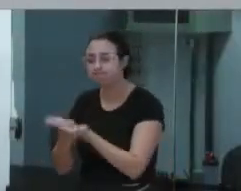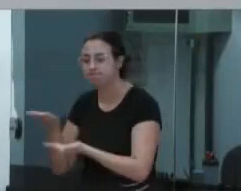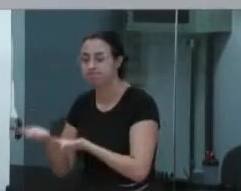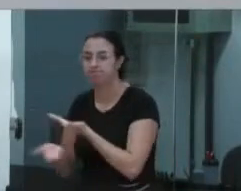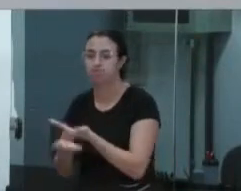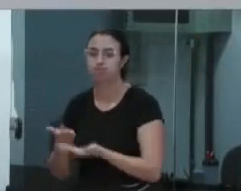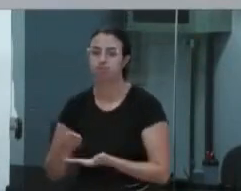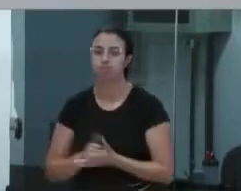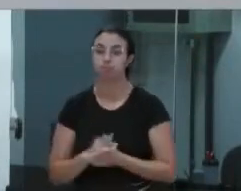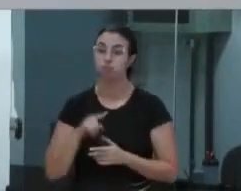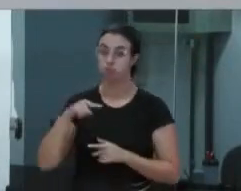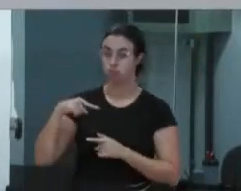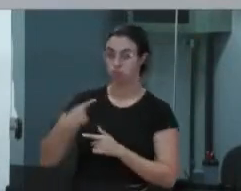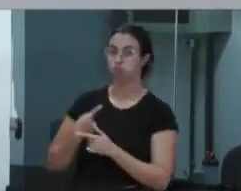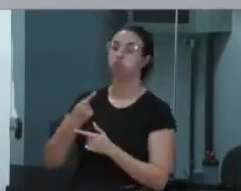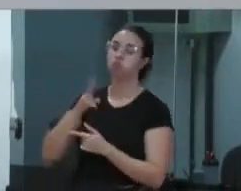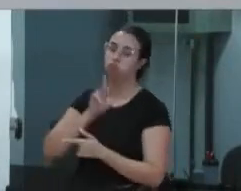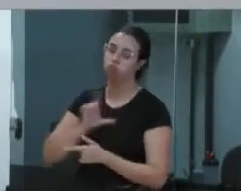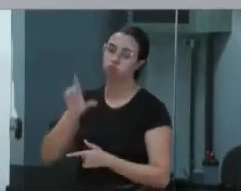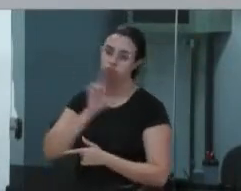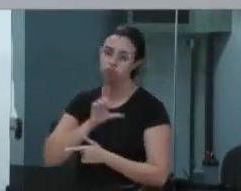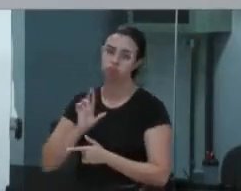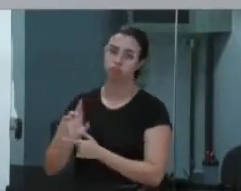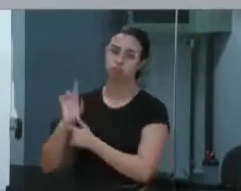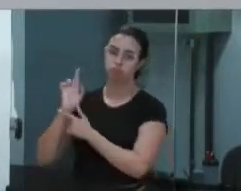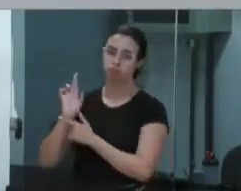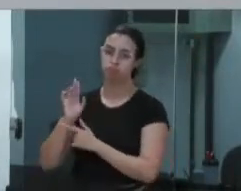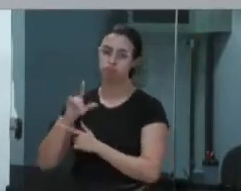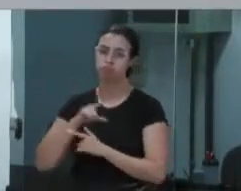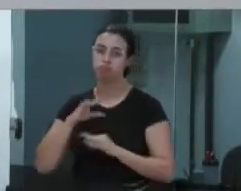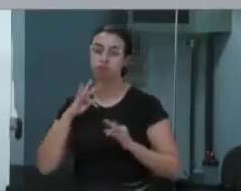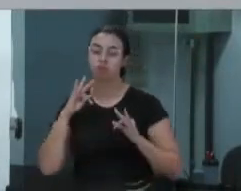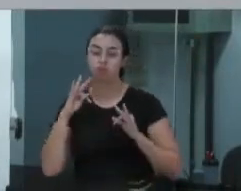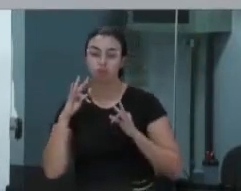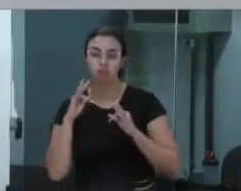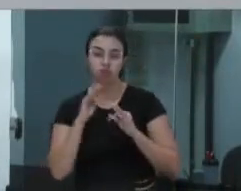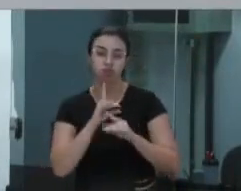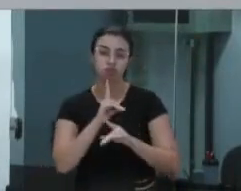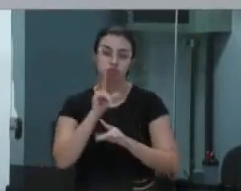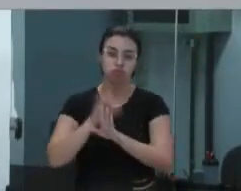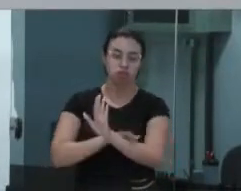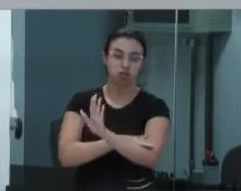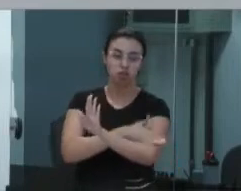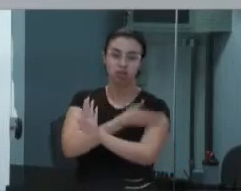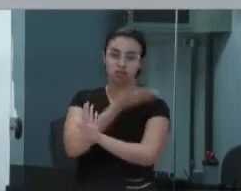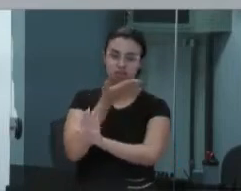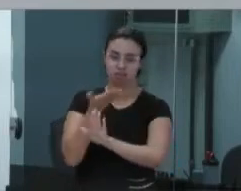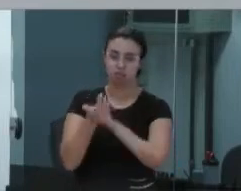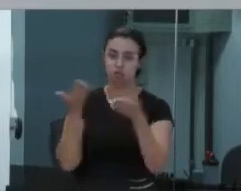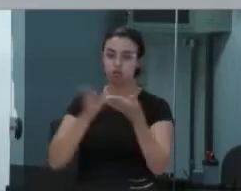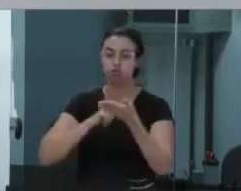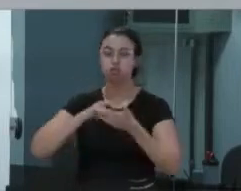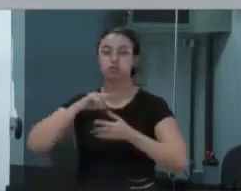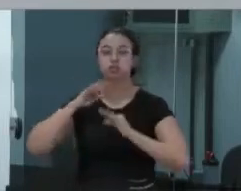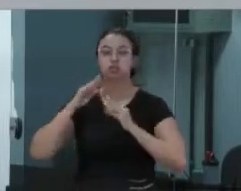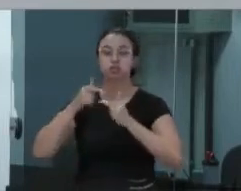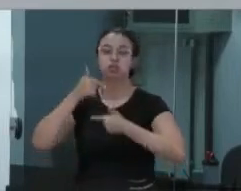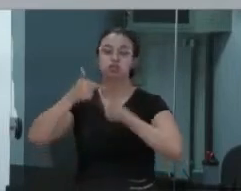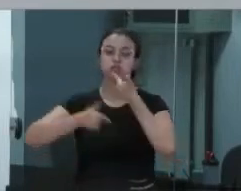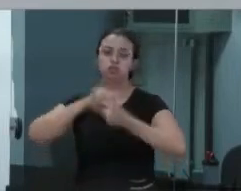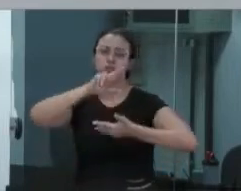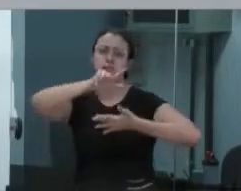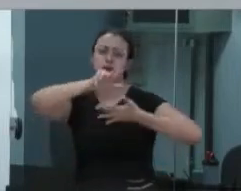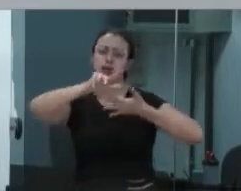nosso direcionamento também nas ruas. Então, a gente tem esse atendimento durante todo o dia, né, e hoje nós temos todos os serviços contidos